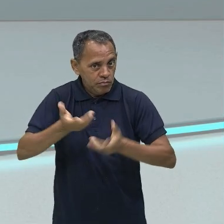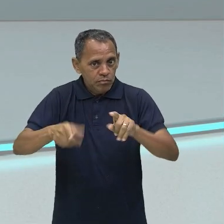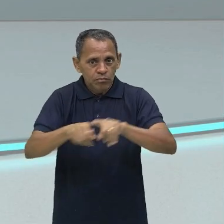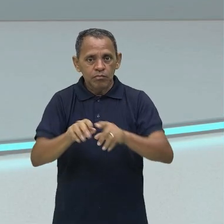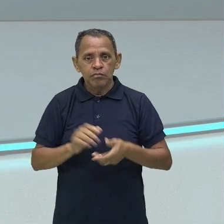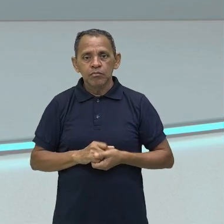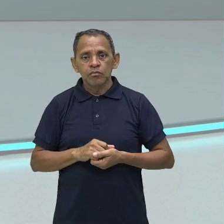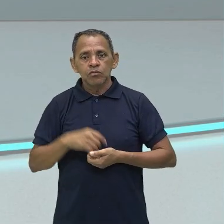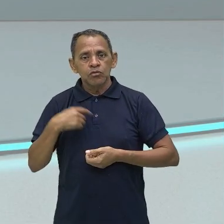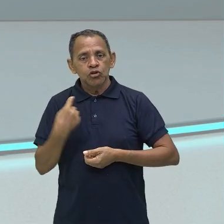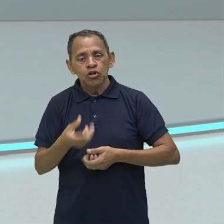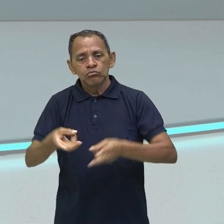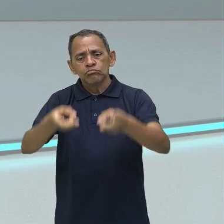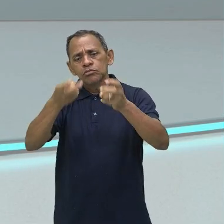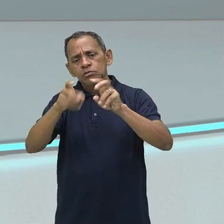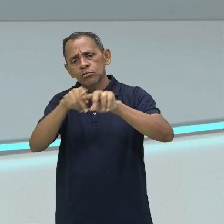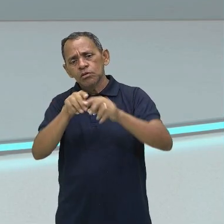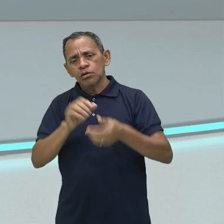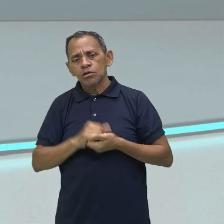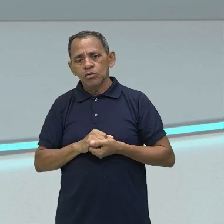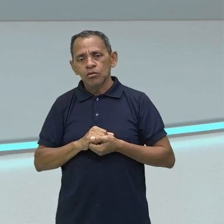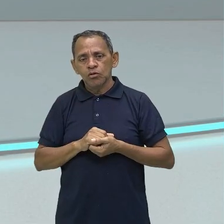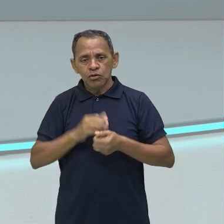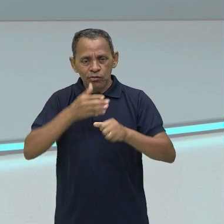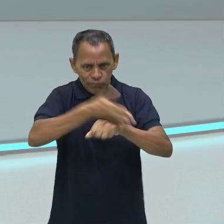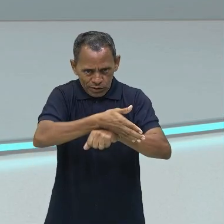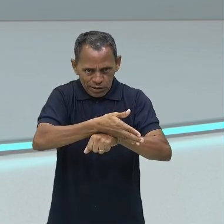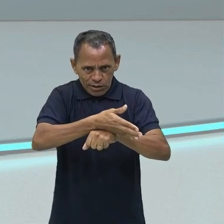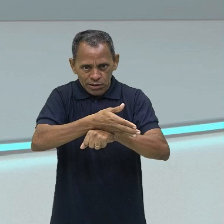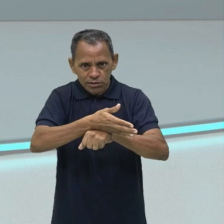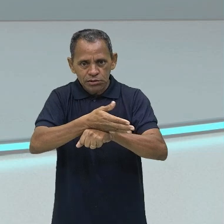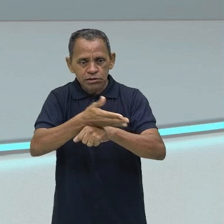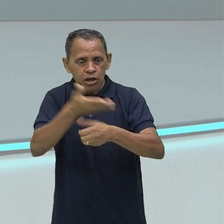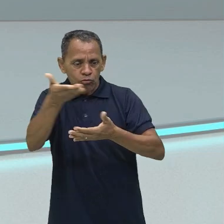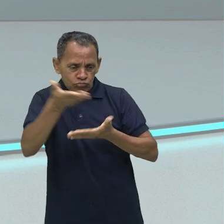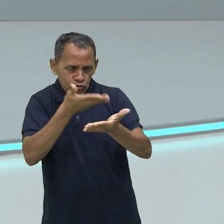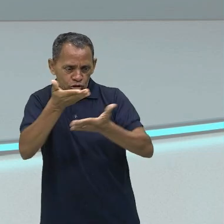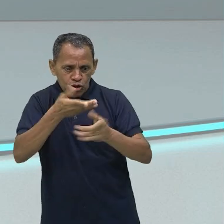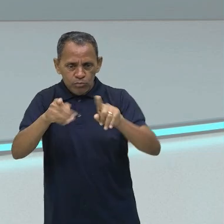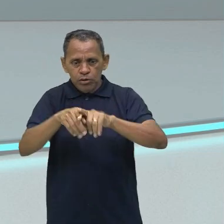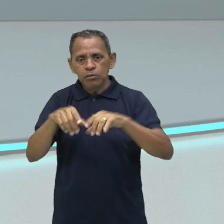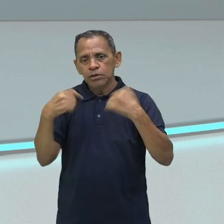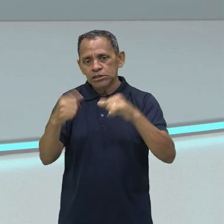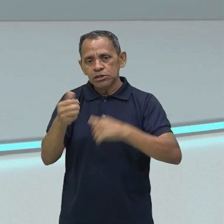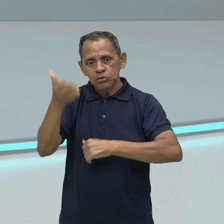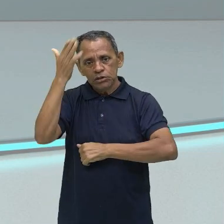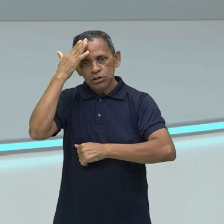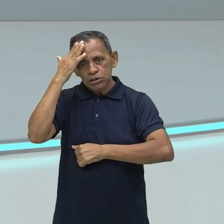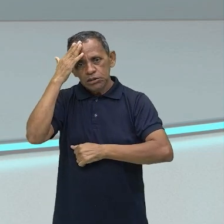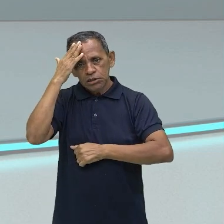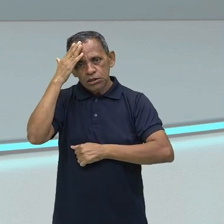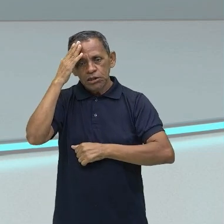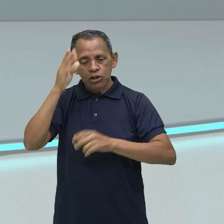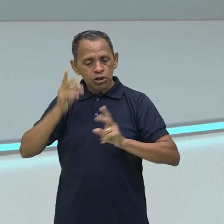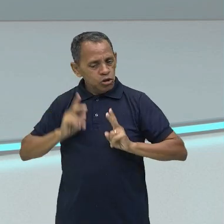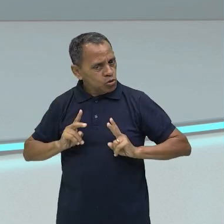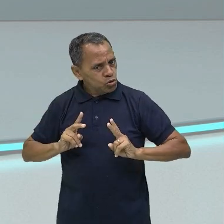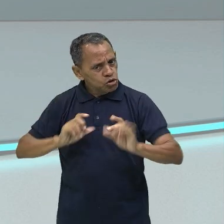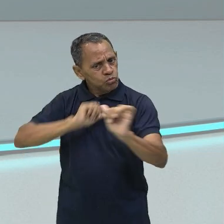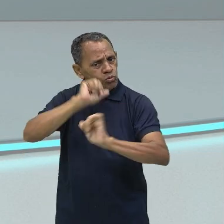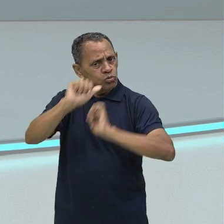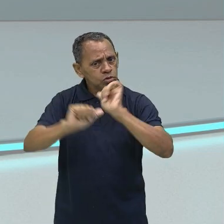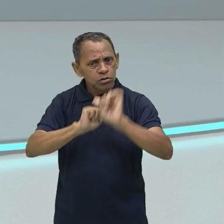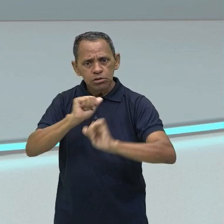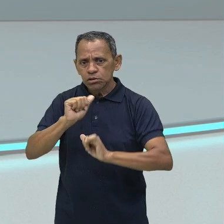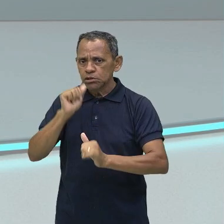interfere no meio, o meio interfere em nós. Por isso, precisamos entender que nós estamos em constante mudança.